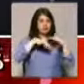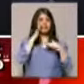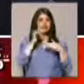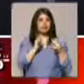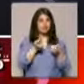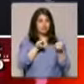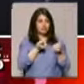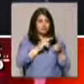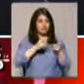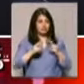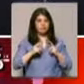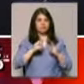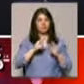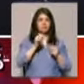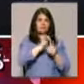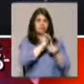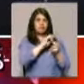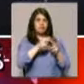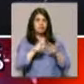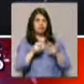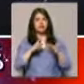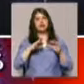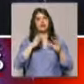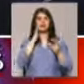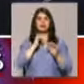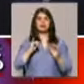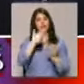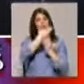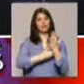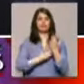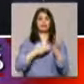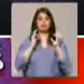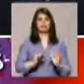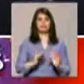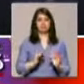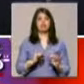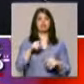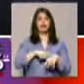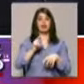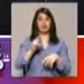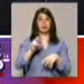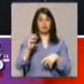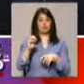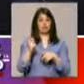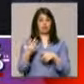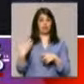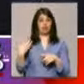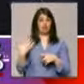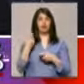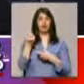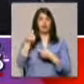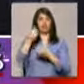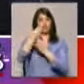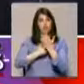até chegarmos Ah há um documento definitivo neste momento e à meia hora atrás esse documento ainda não tinha chegado a Bruxelas a